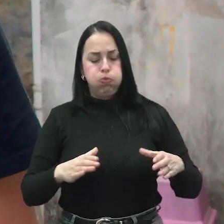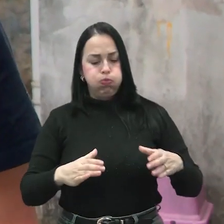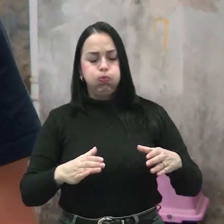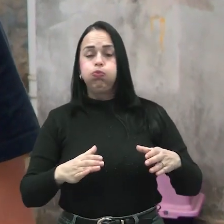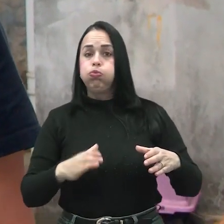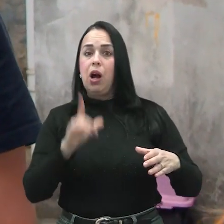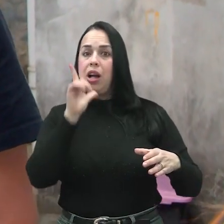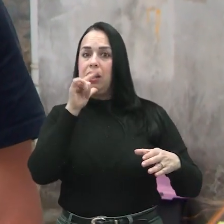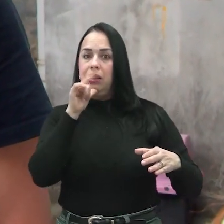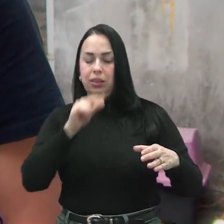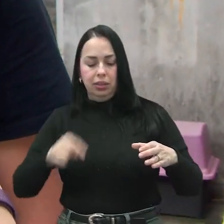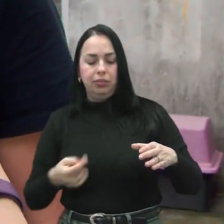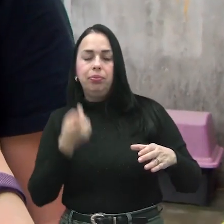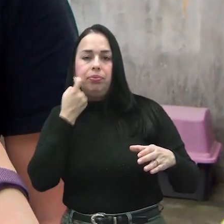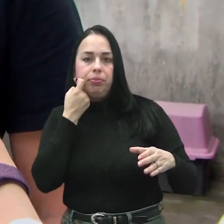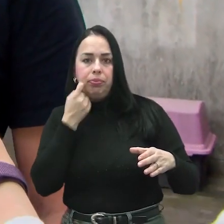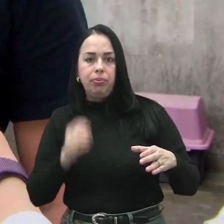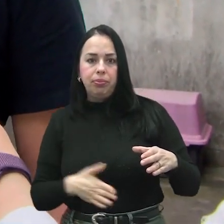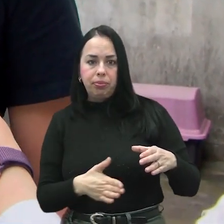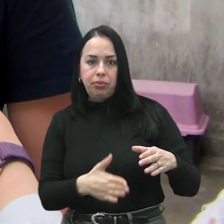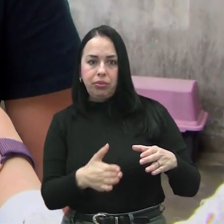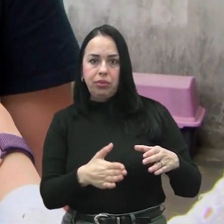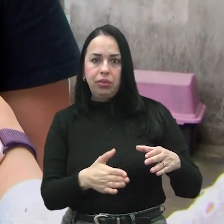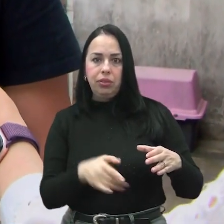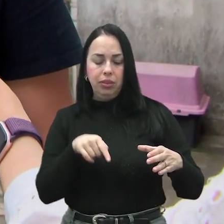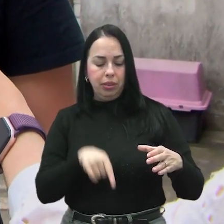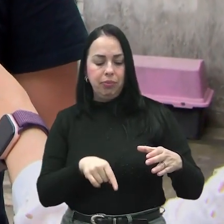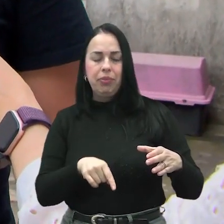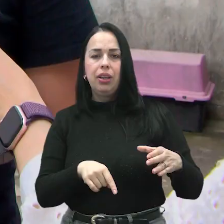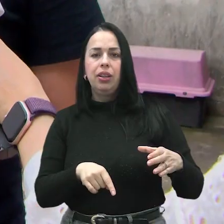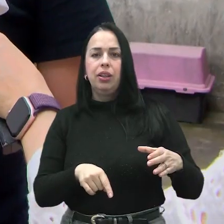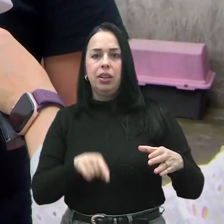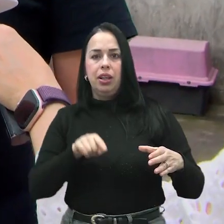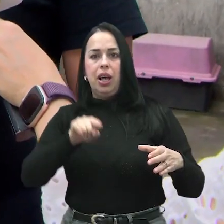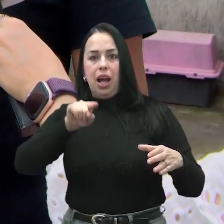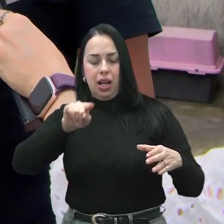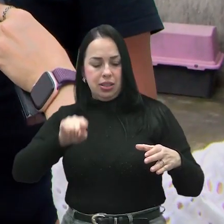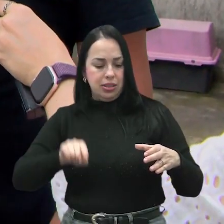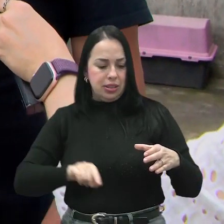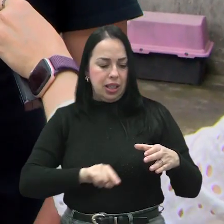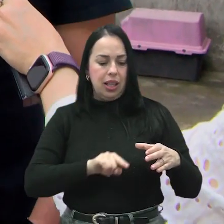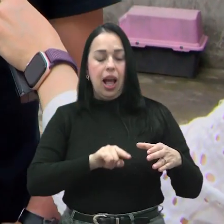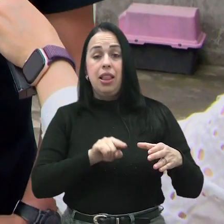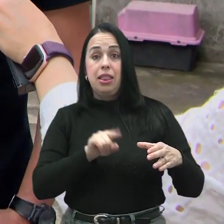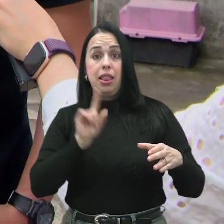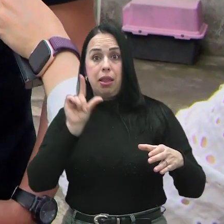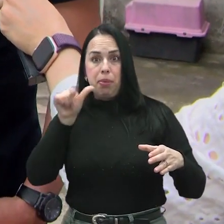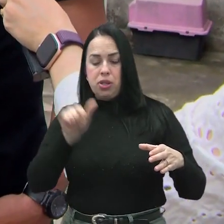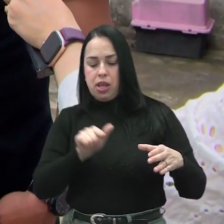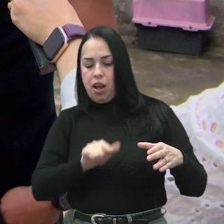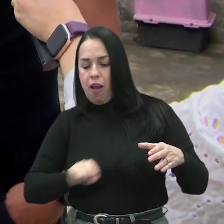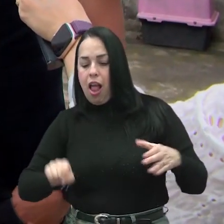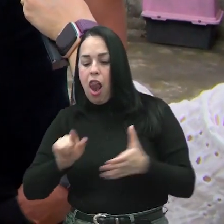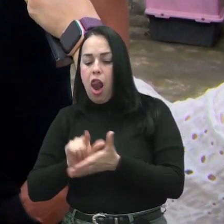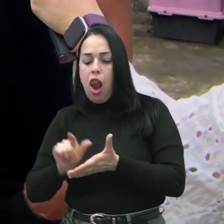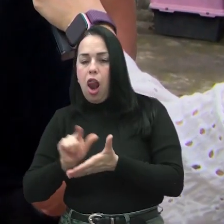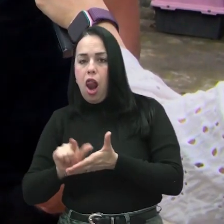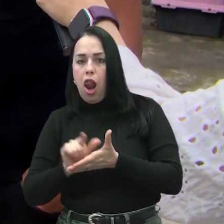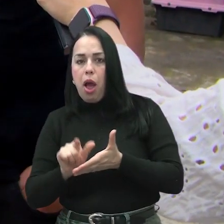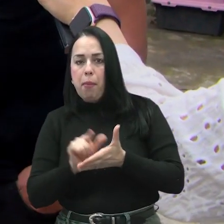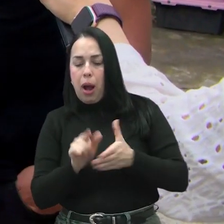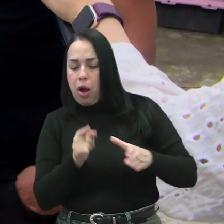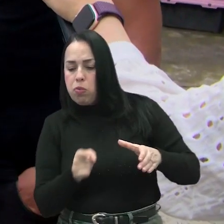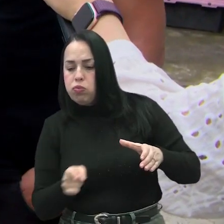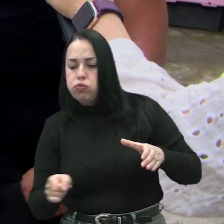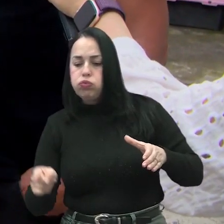d'água onde ficam os peixes, né? Os dejetos dos peixes passam por 2 decantadores junto com a alimentação dos peixes, os resíduos